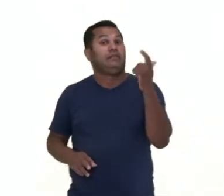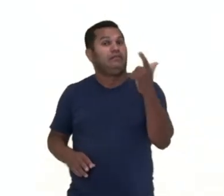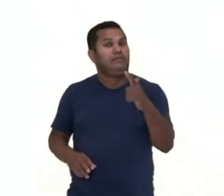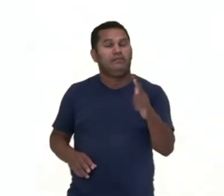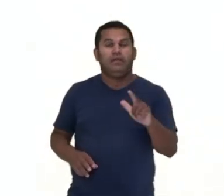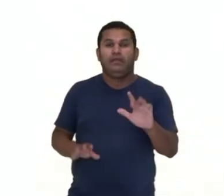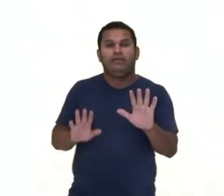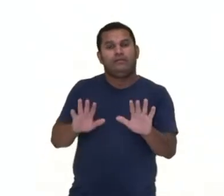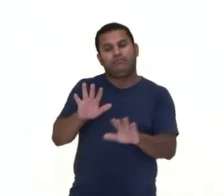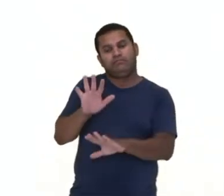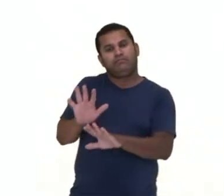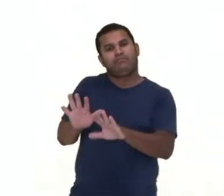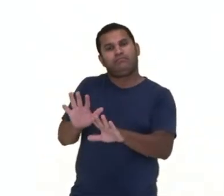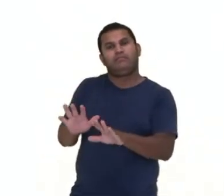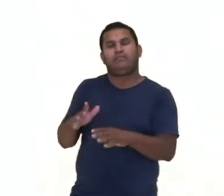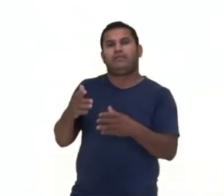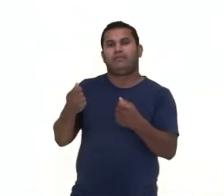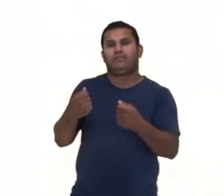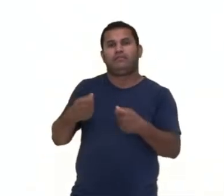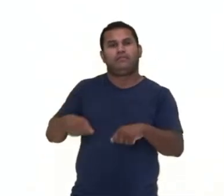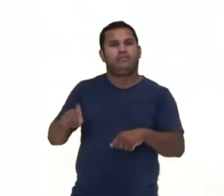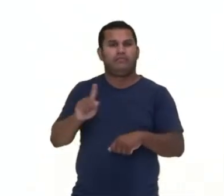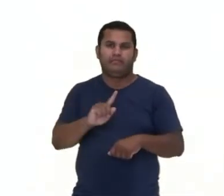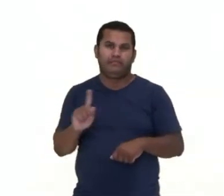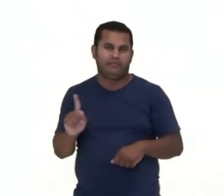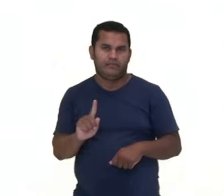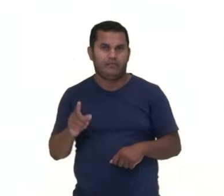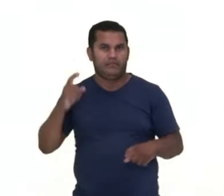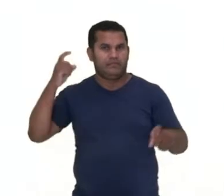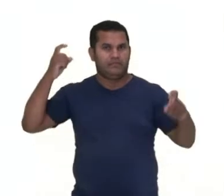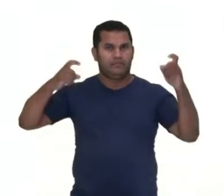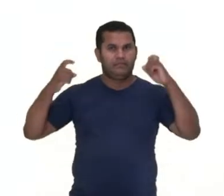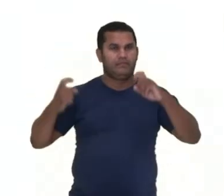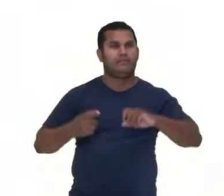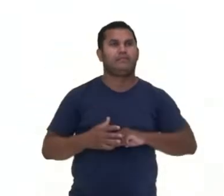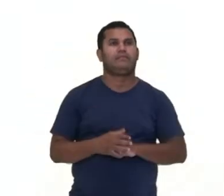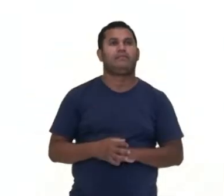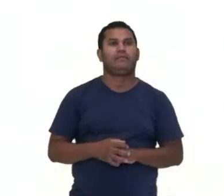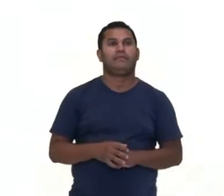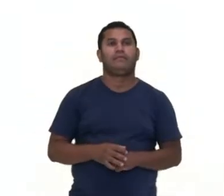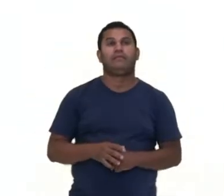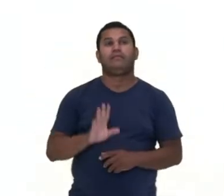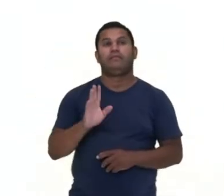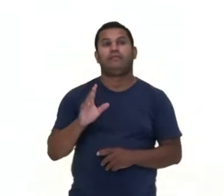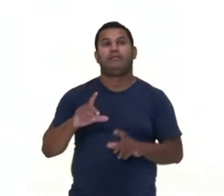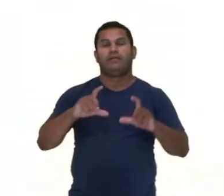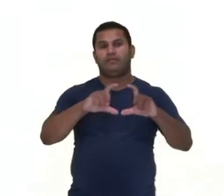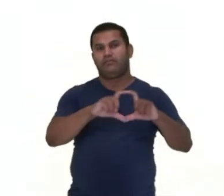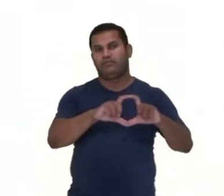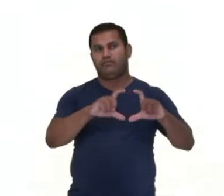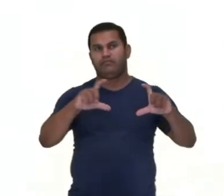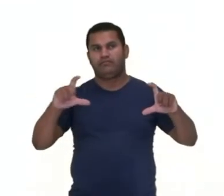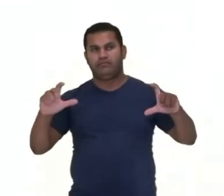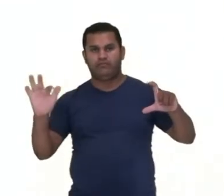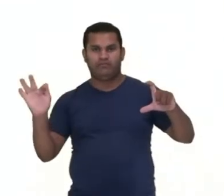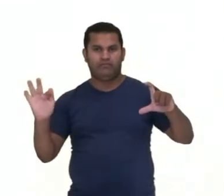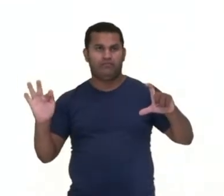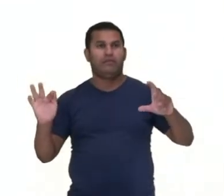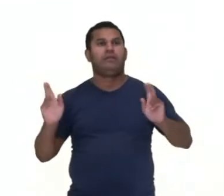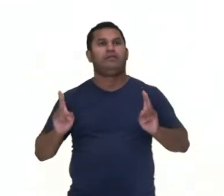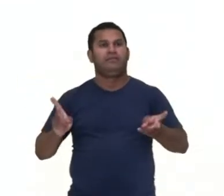Velocidade inicial é metros por segundo também, o VO. O A é a aceleração, metros por segundo ao quadrado. Deslocamento é medido em